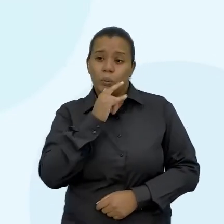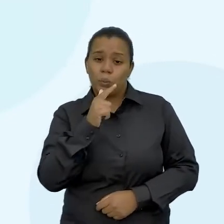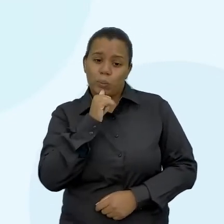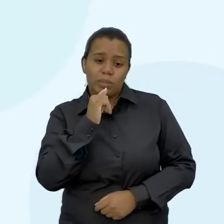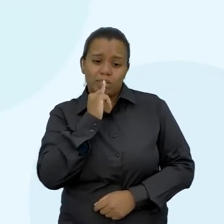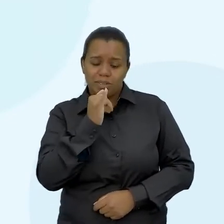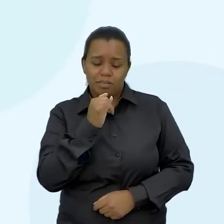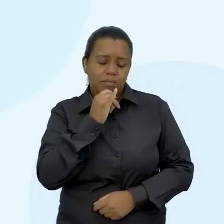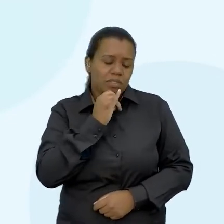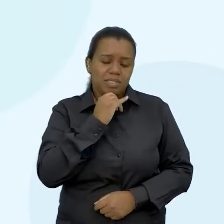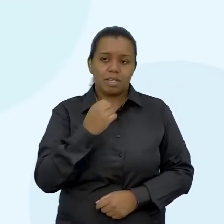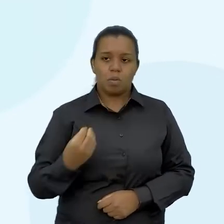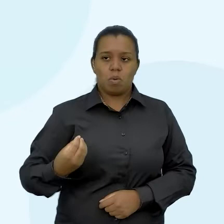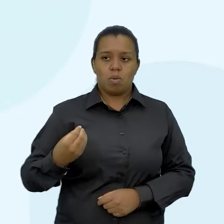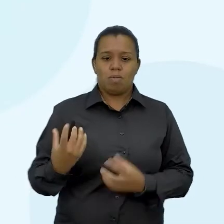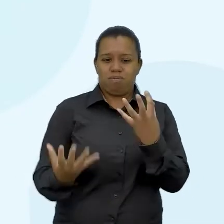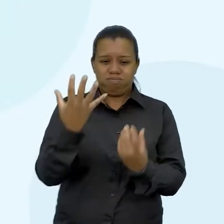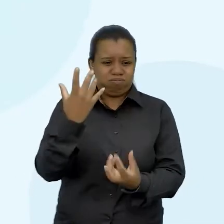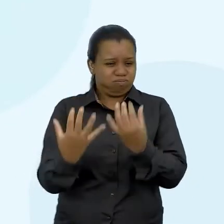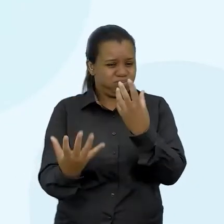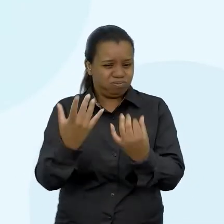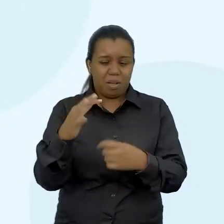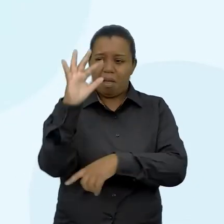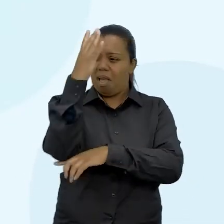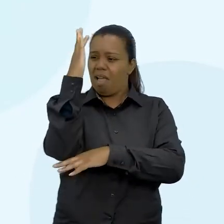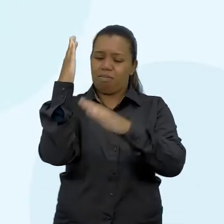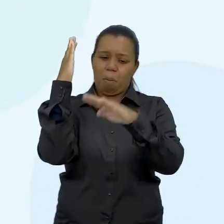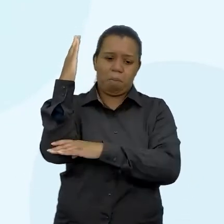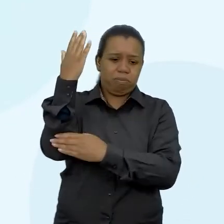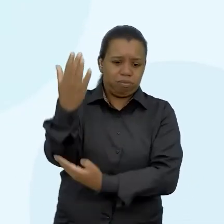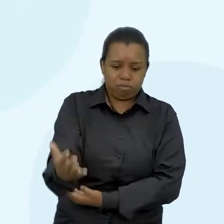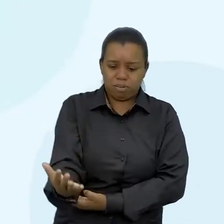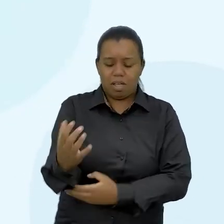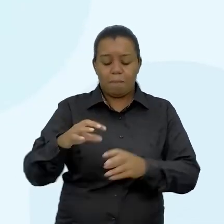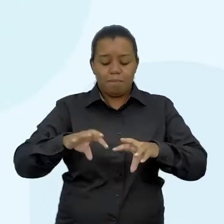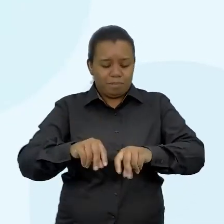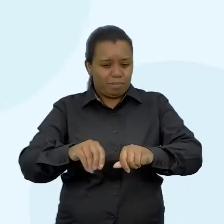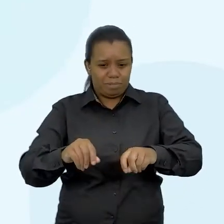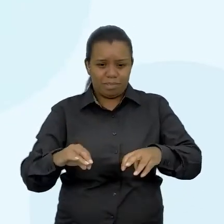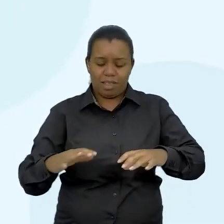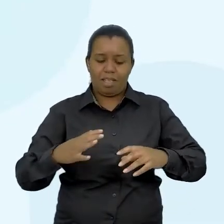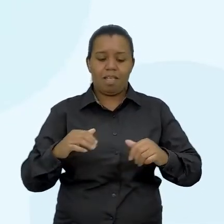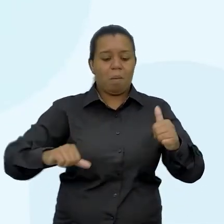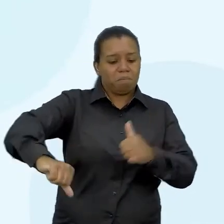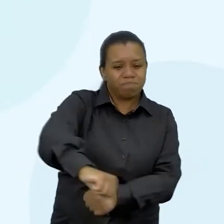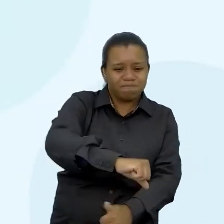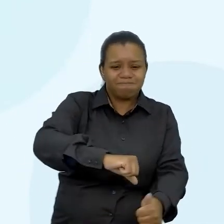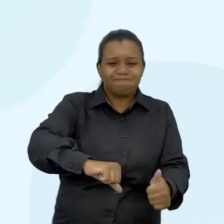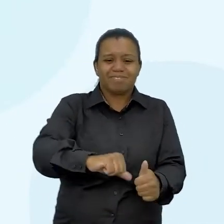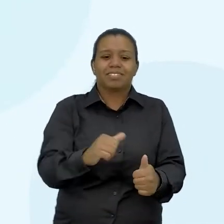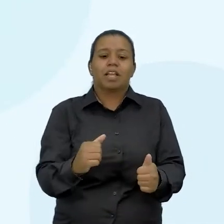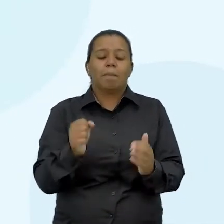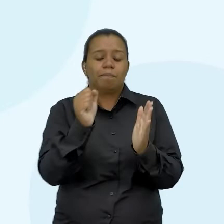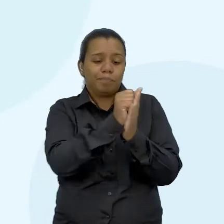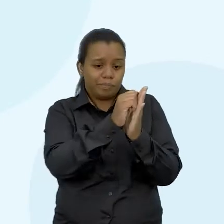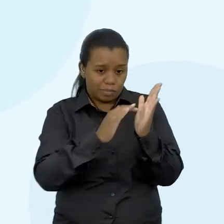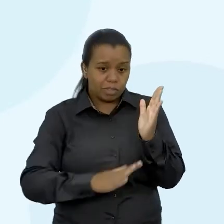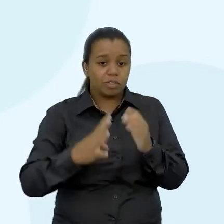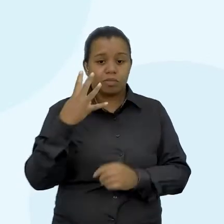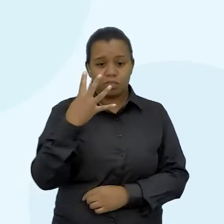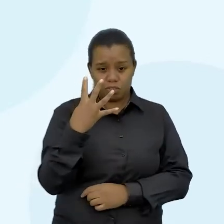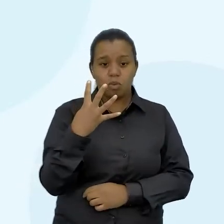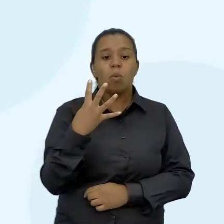né, retirada de vegetação, alteração do solo, como a gente já viu aí na atividade 4, por exemplo,